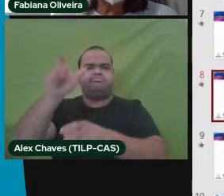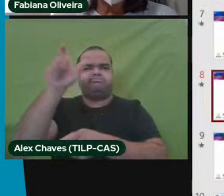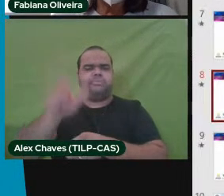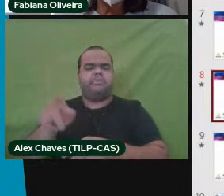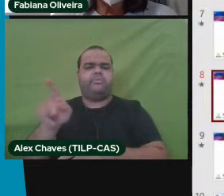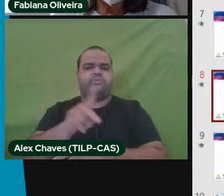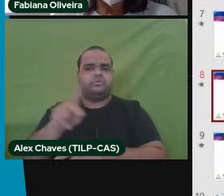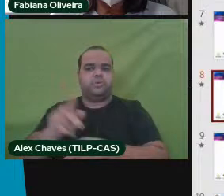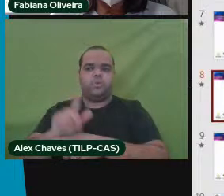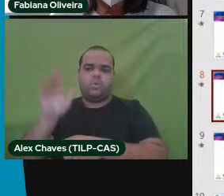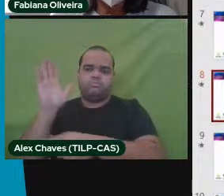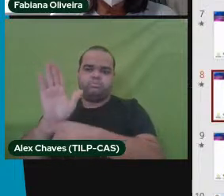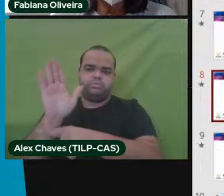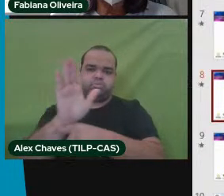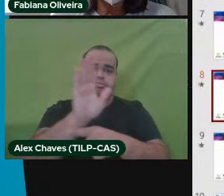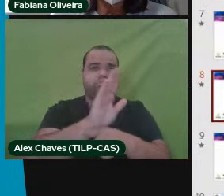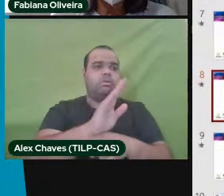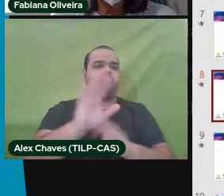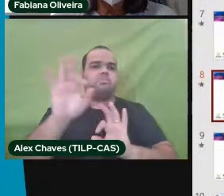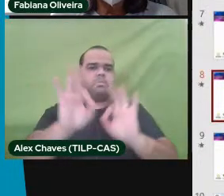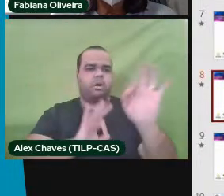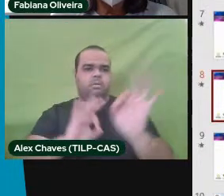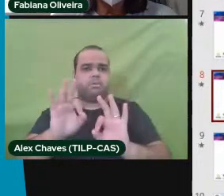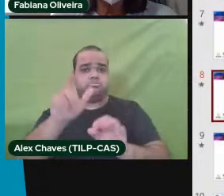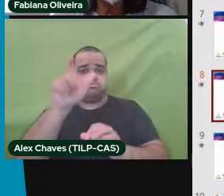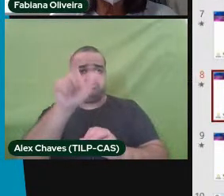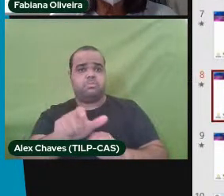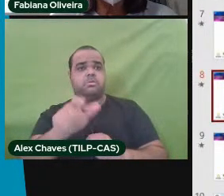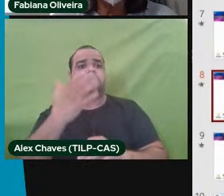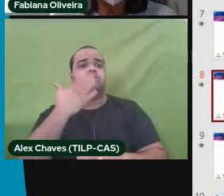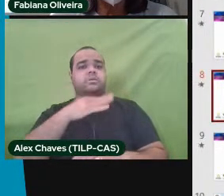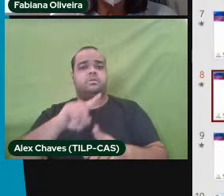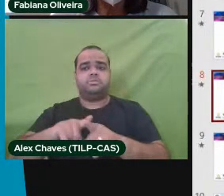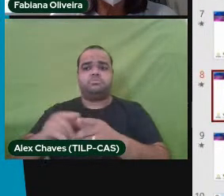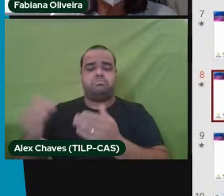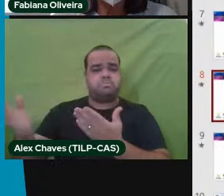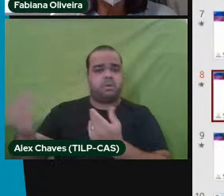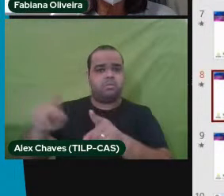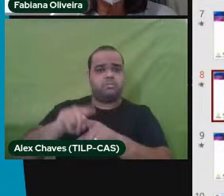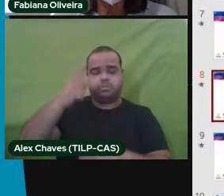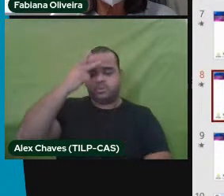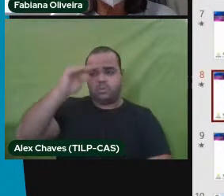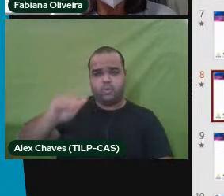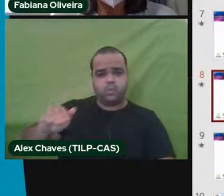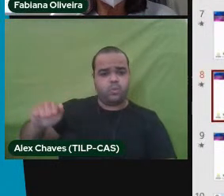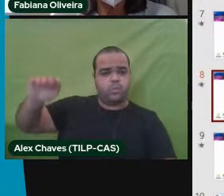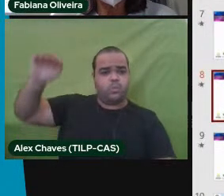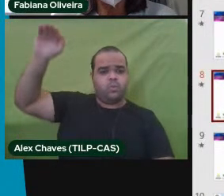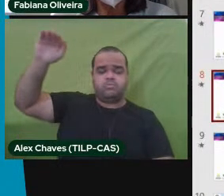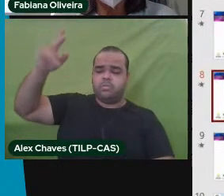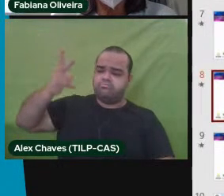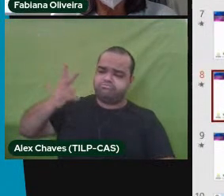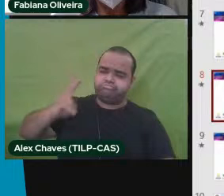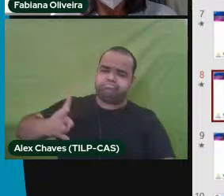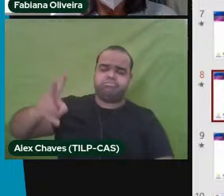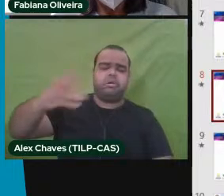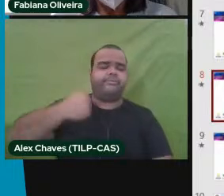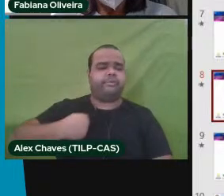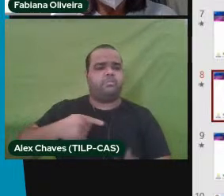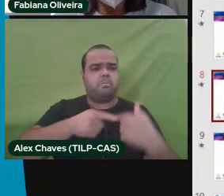a preparação das crianças, dos jovens, dos adultos e por toda a vida, ao longo da